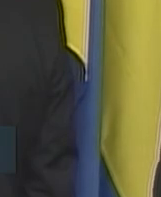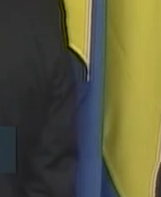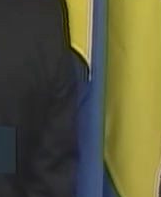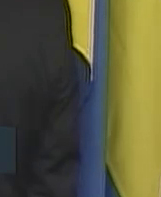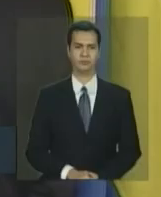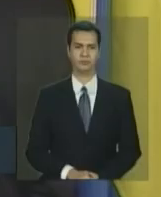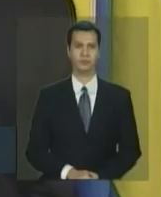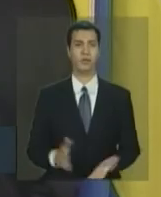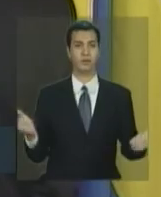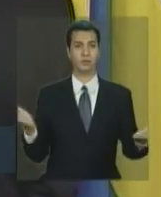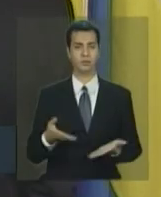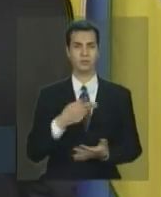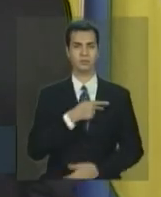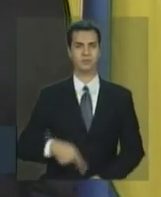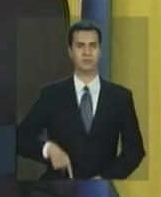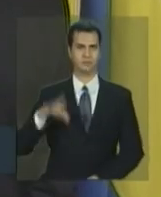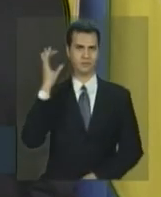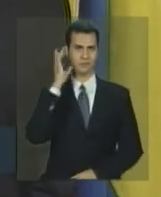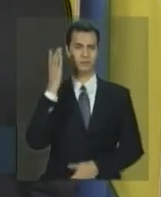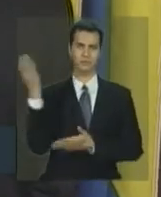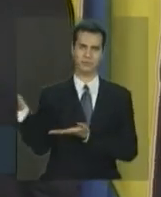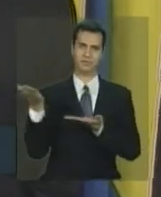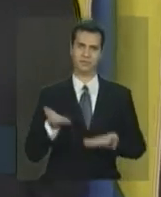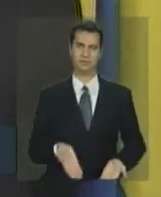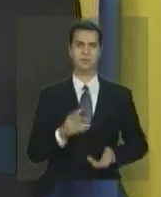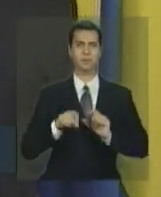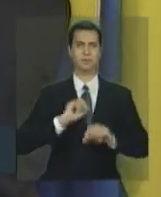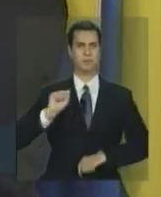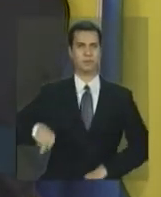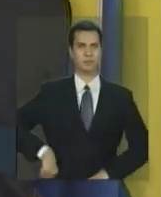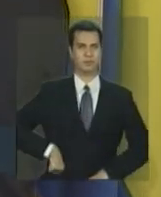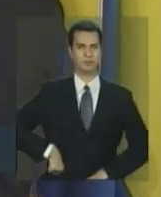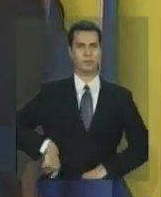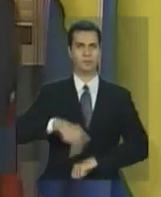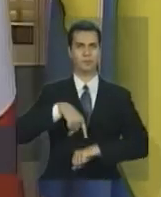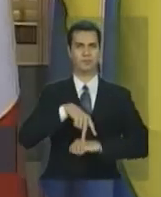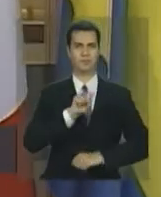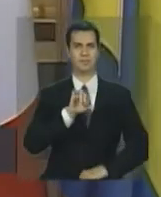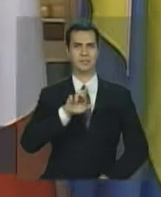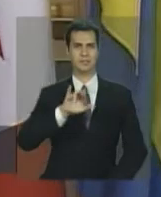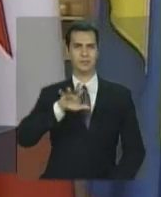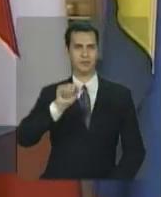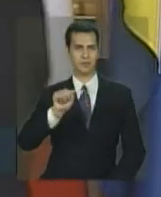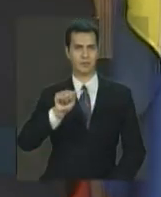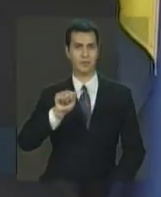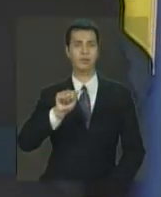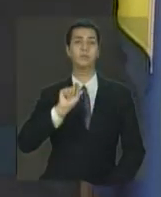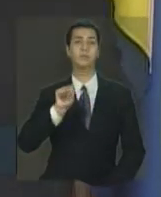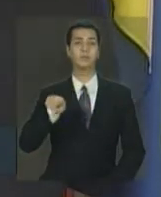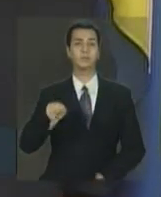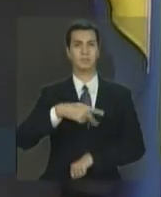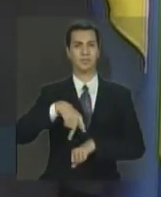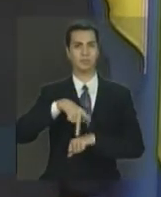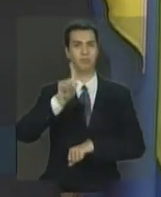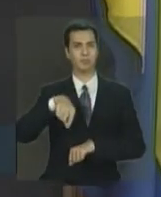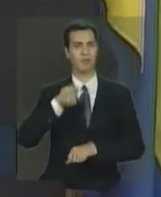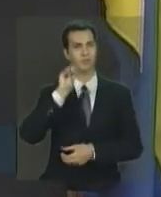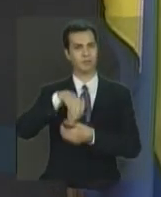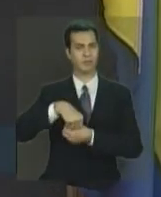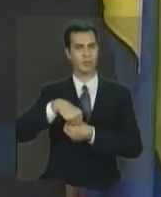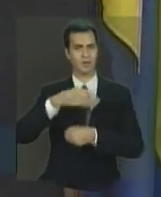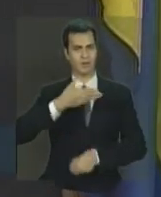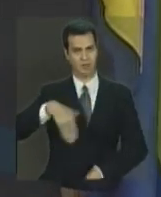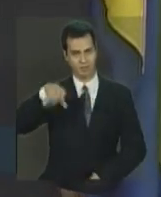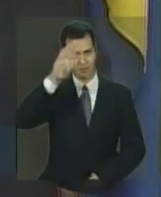Neste momento, a presidenta Dilma Rousseff recebe o embaixador da Síria, que é um país árabe no